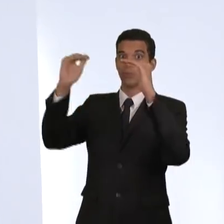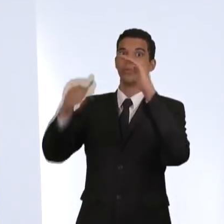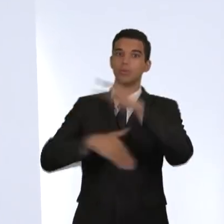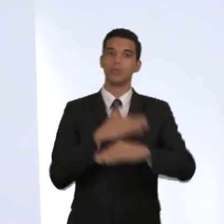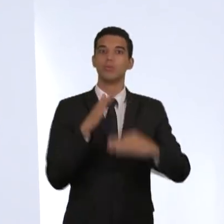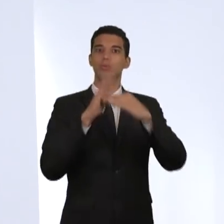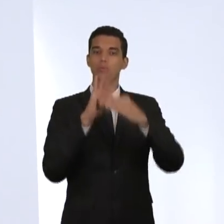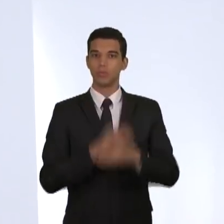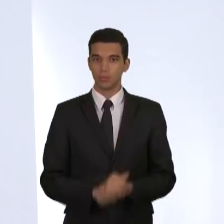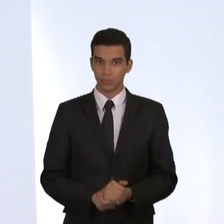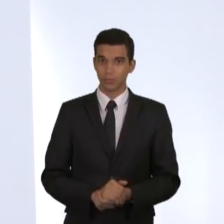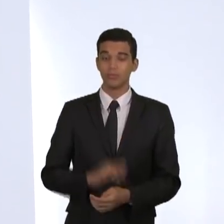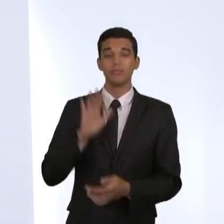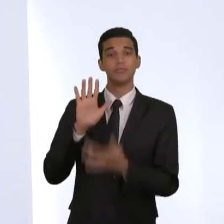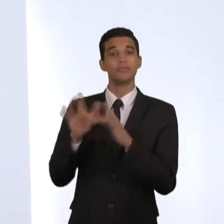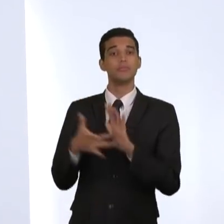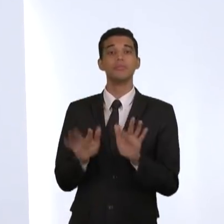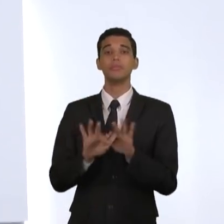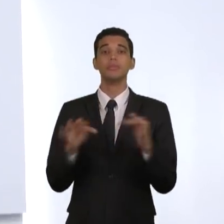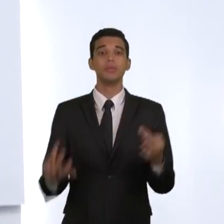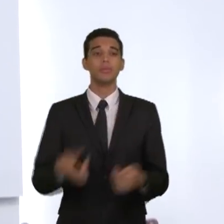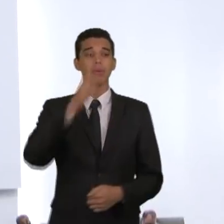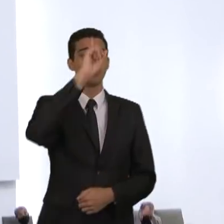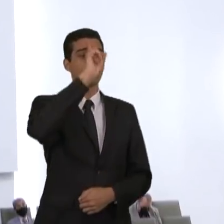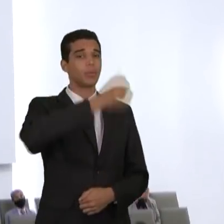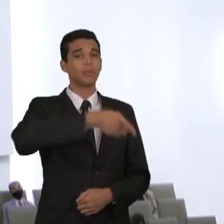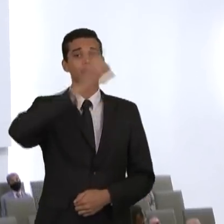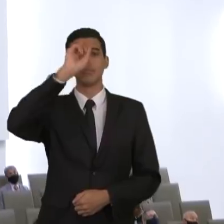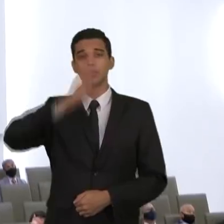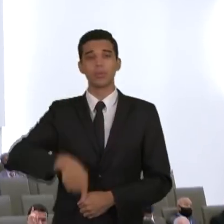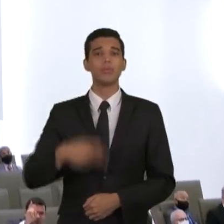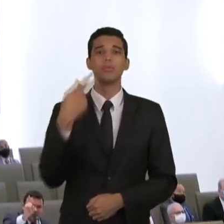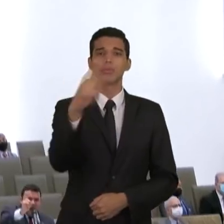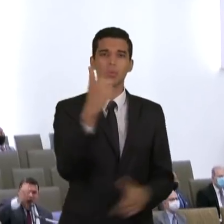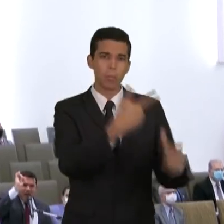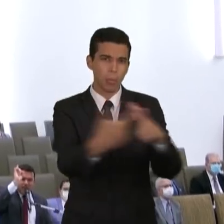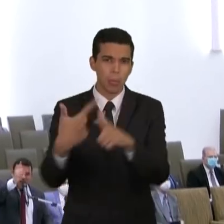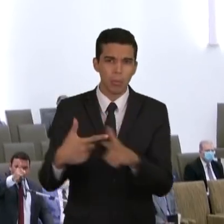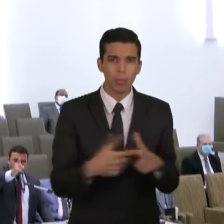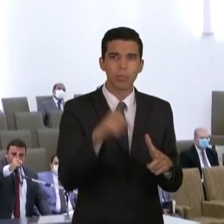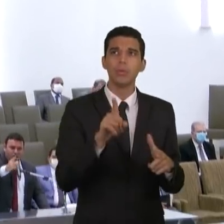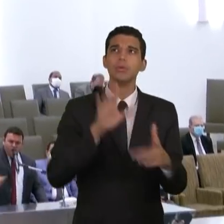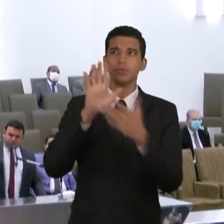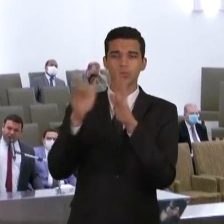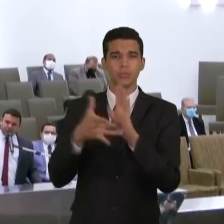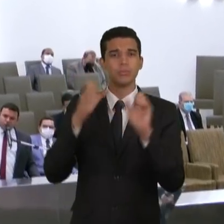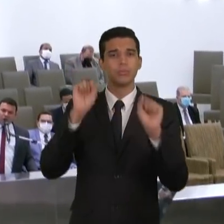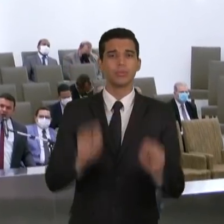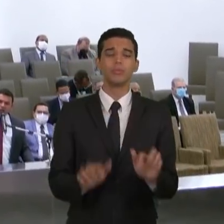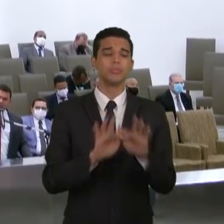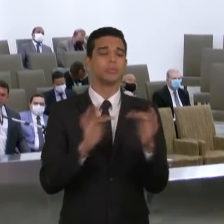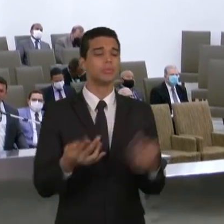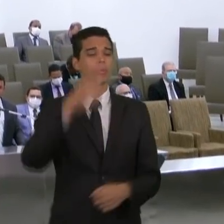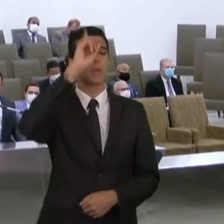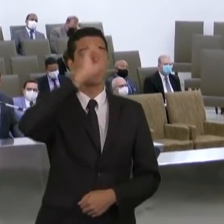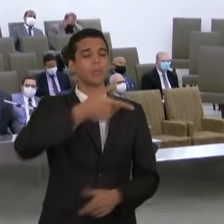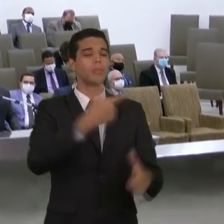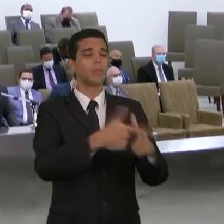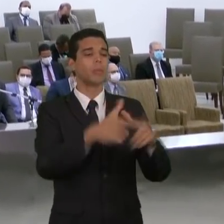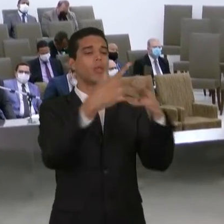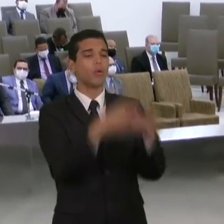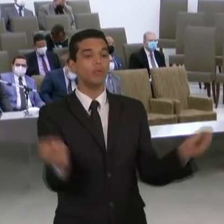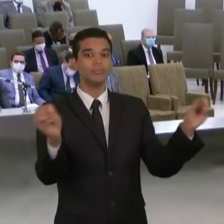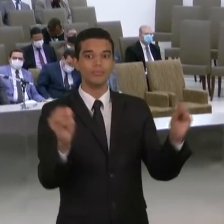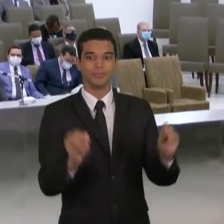é ele quem pode com uma palavra dizer ao teu vento e ao teu mar cala-te aquieta-te que faça uma grande Bonança